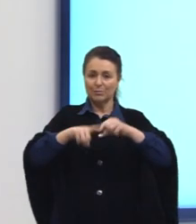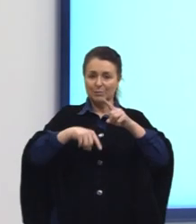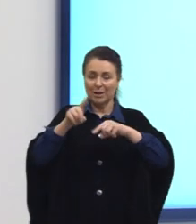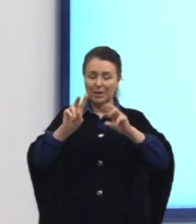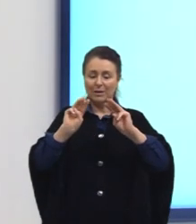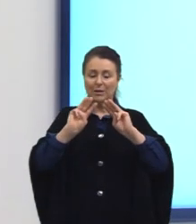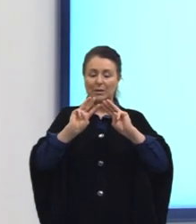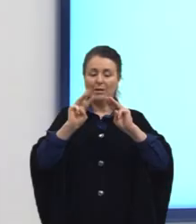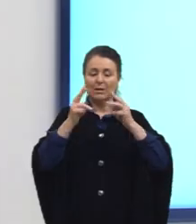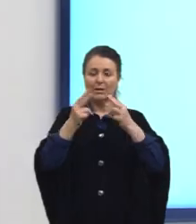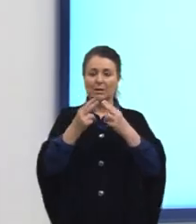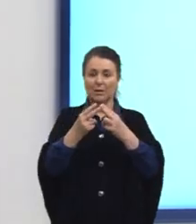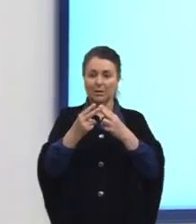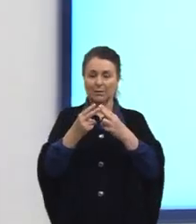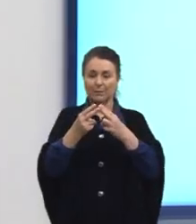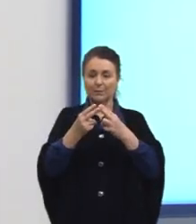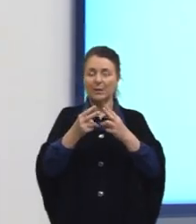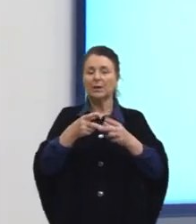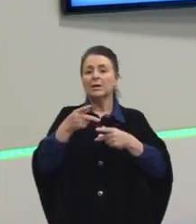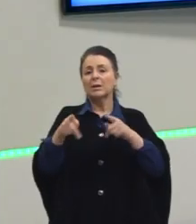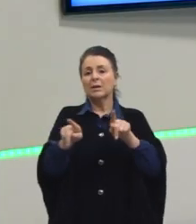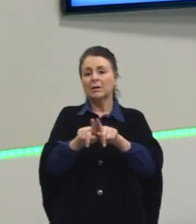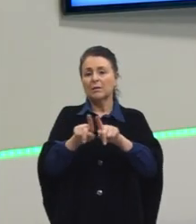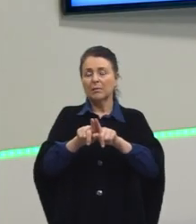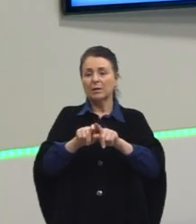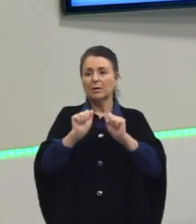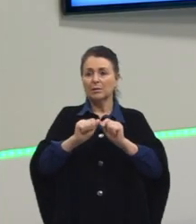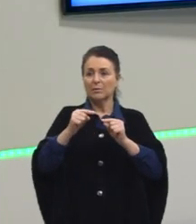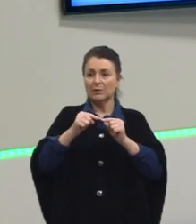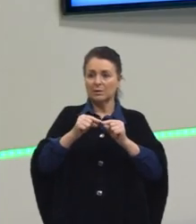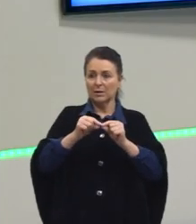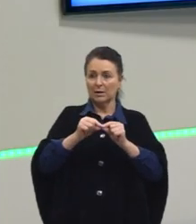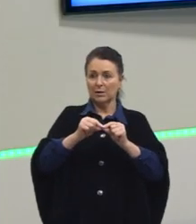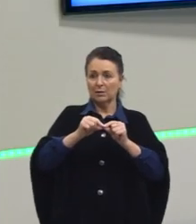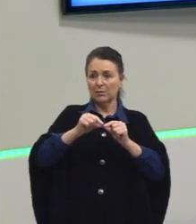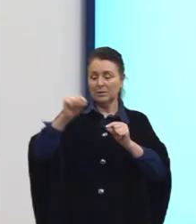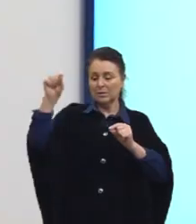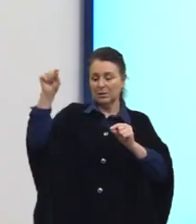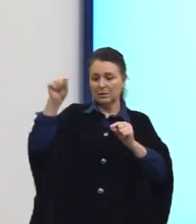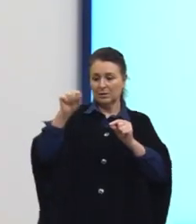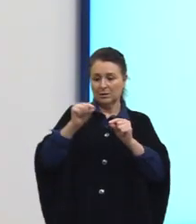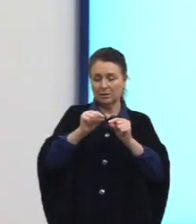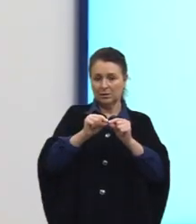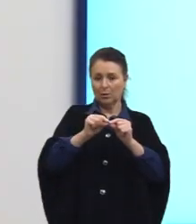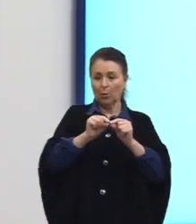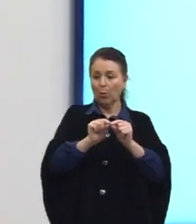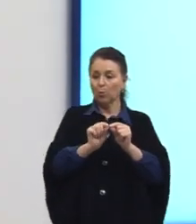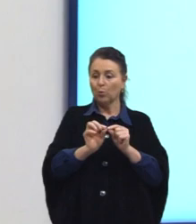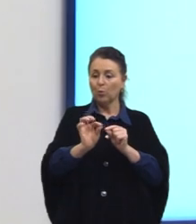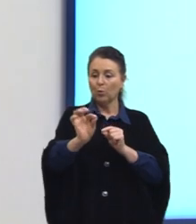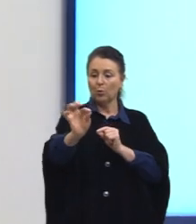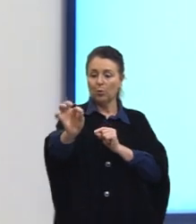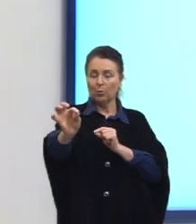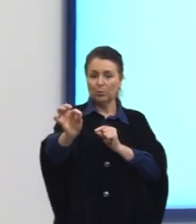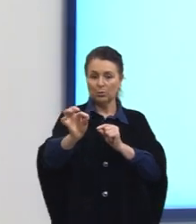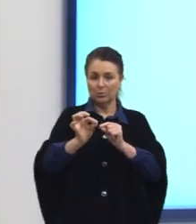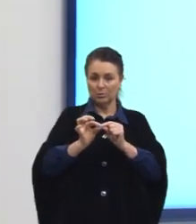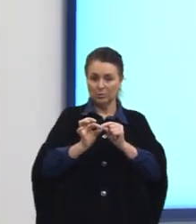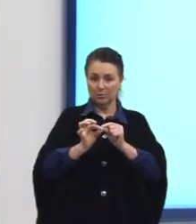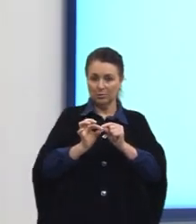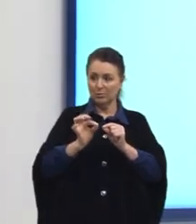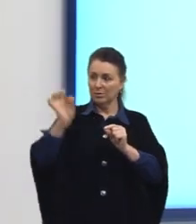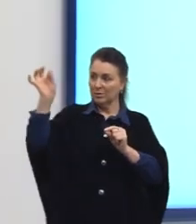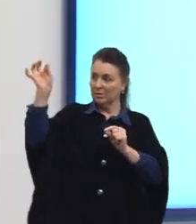e a questão que eu falei que elas podem ser transversais ou longitudinais certo